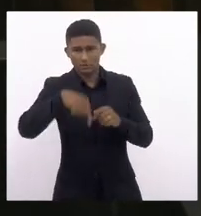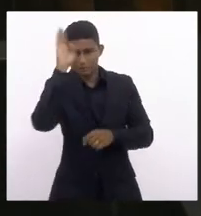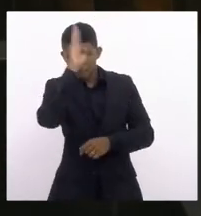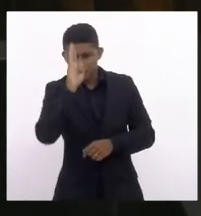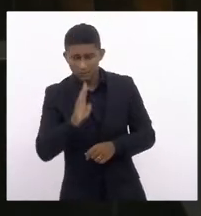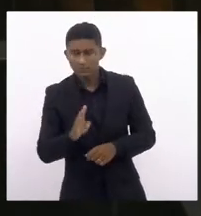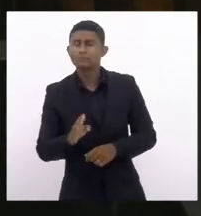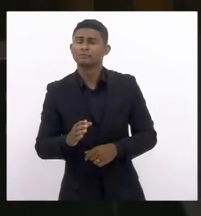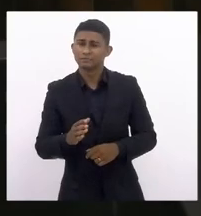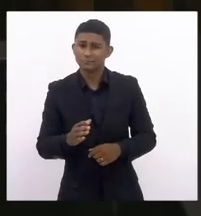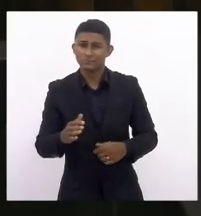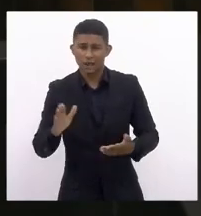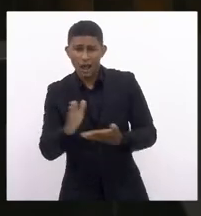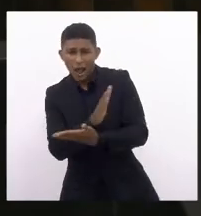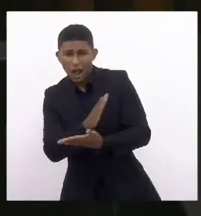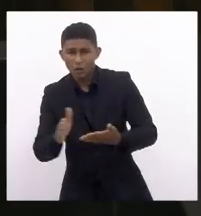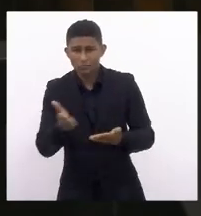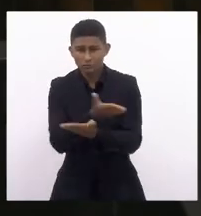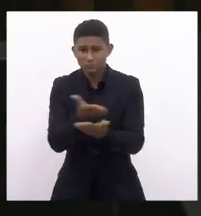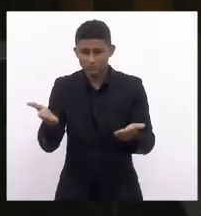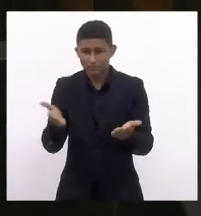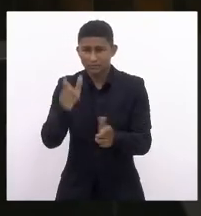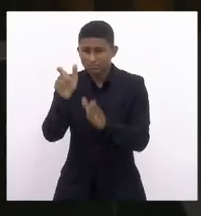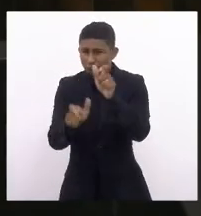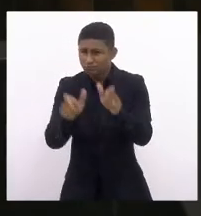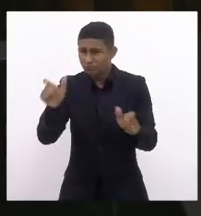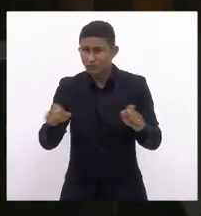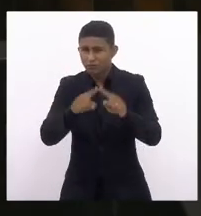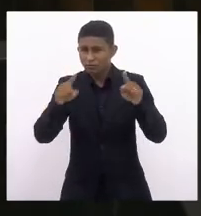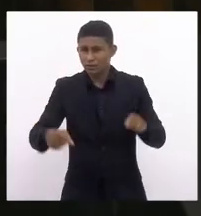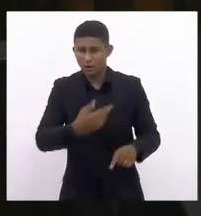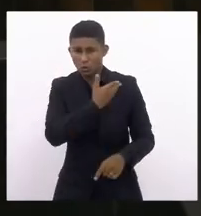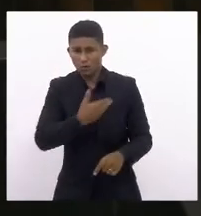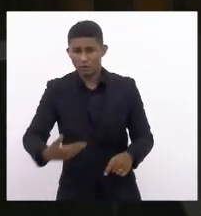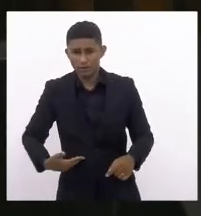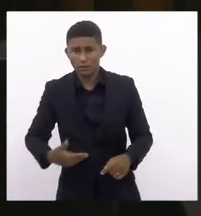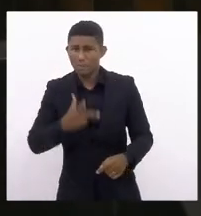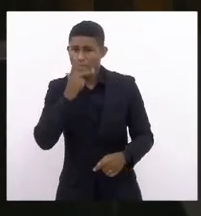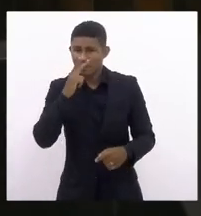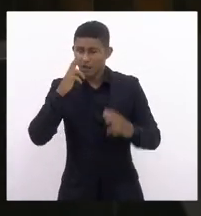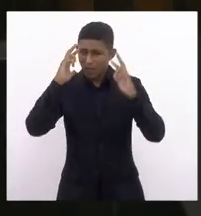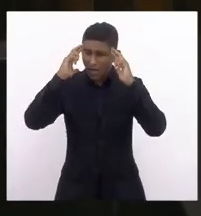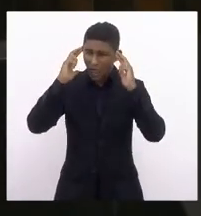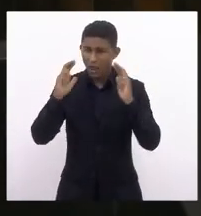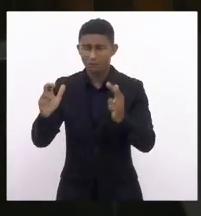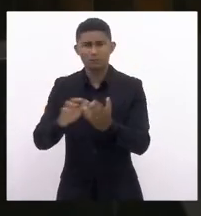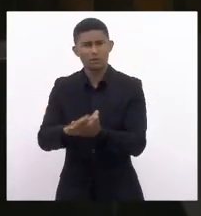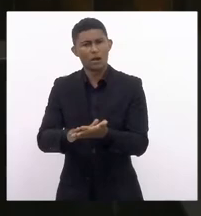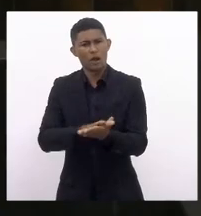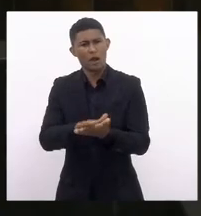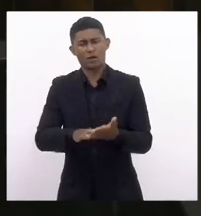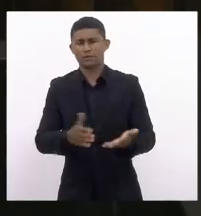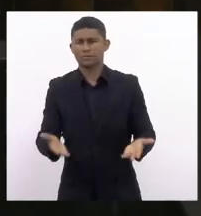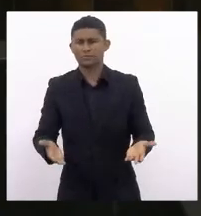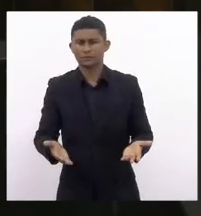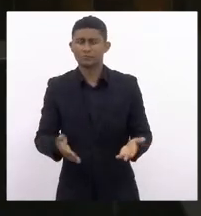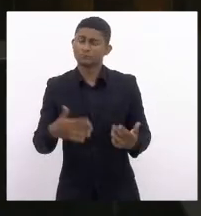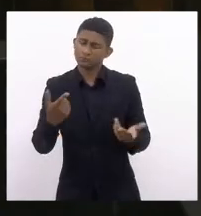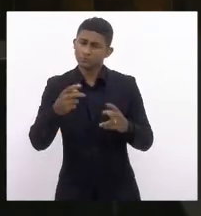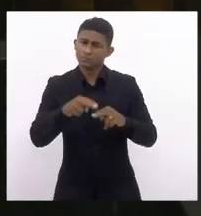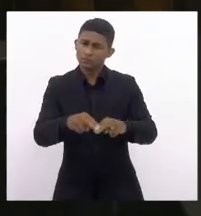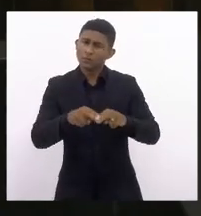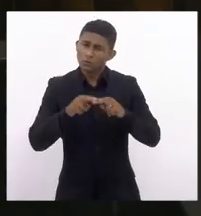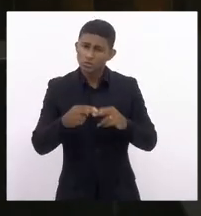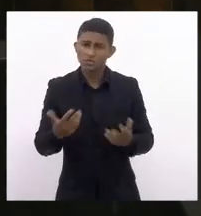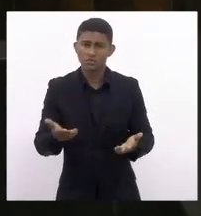Janeiro os servidores públicos estão tendo desrespeitados seguidamente. Então é por isso